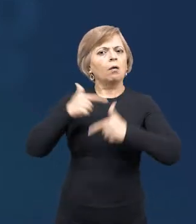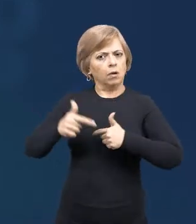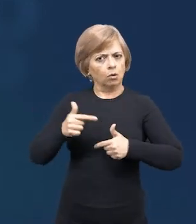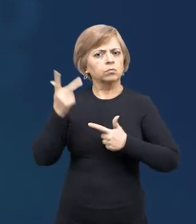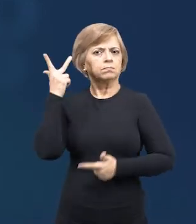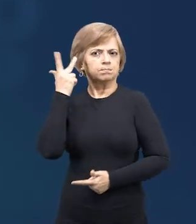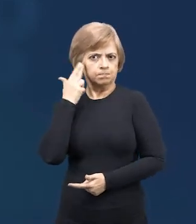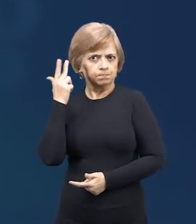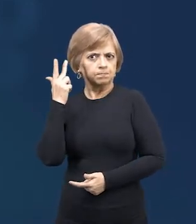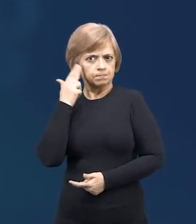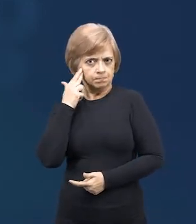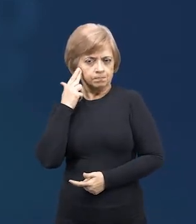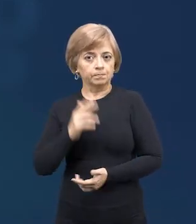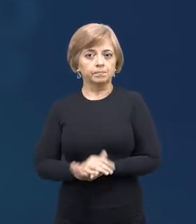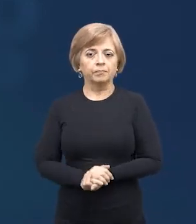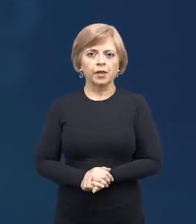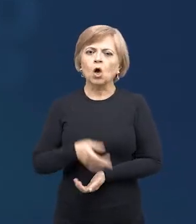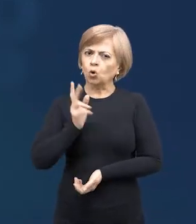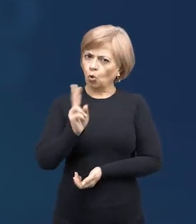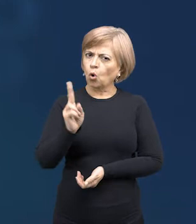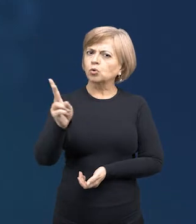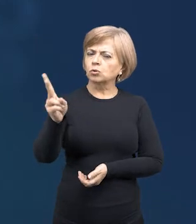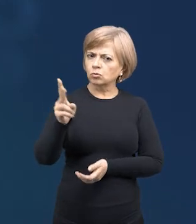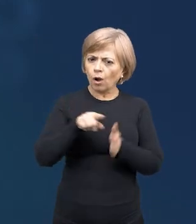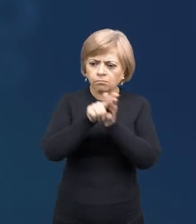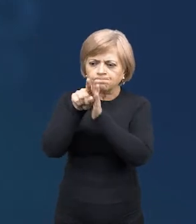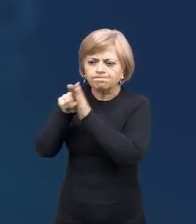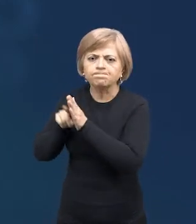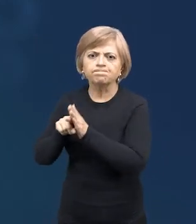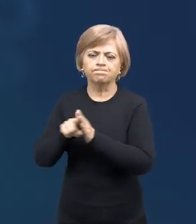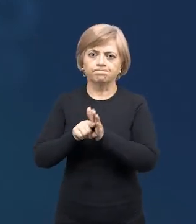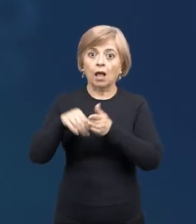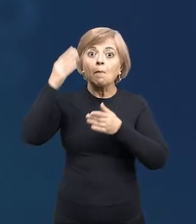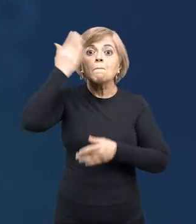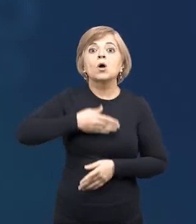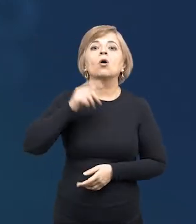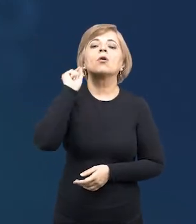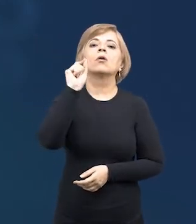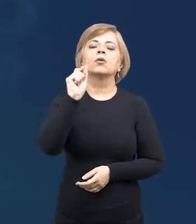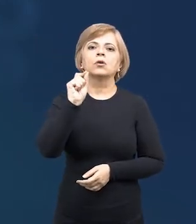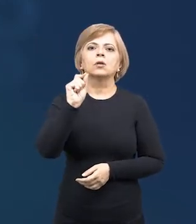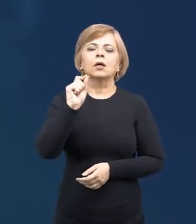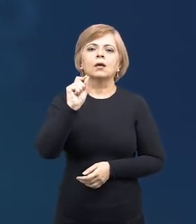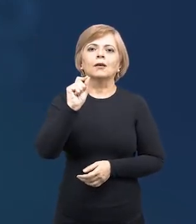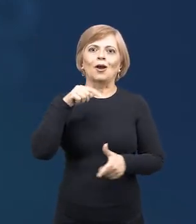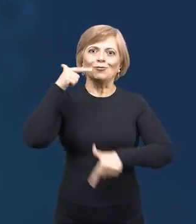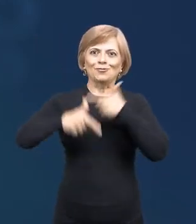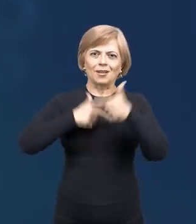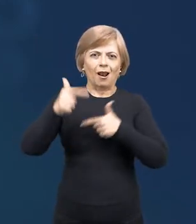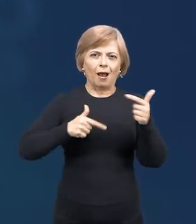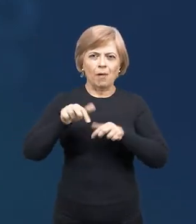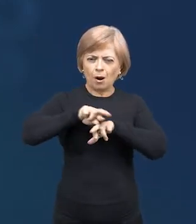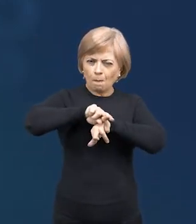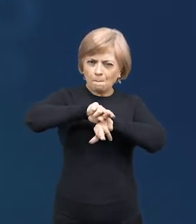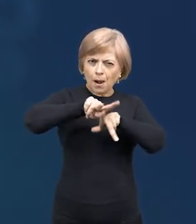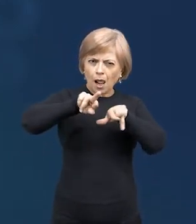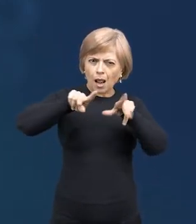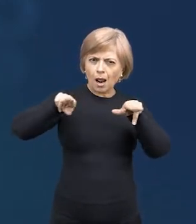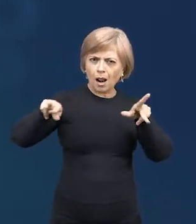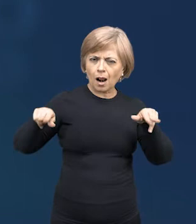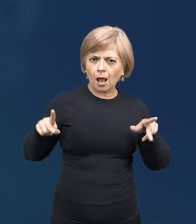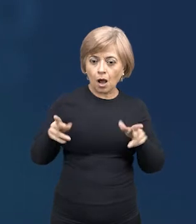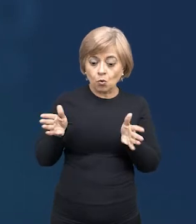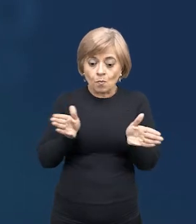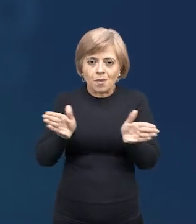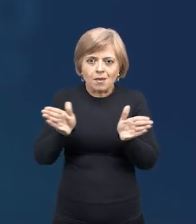né? E, portanto, elas continuaram acontecendo. E a maior prova disso foram as inúmeras operações que se desenvolveram